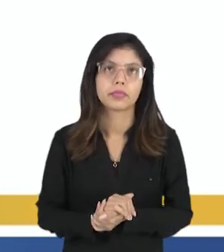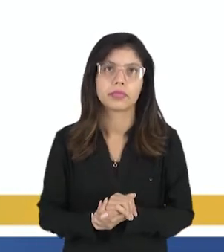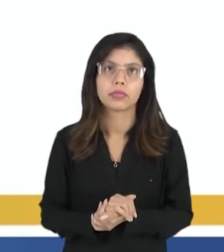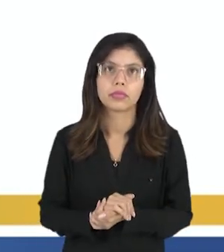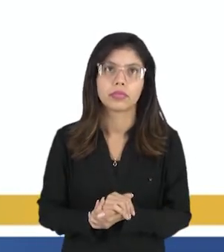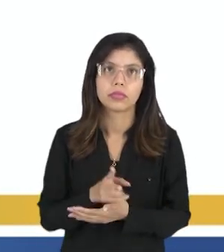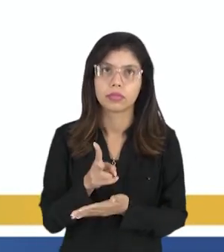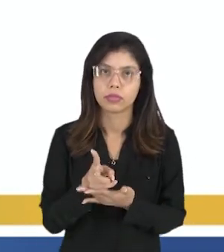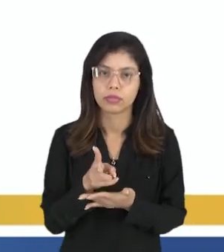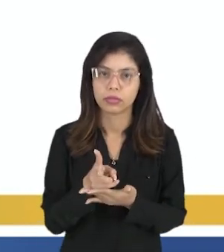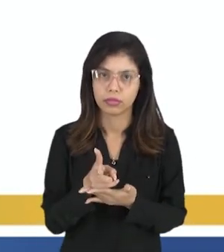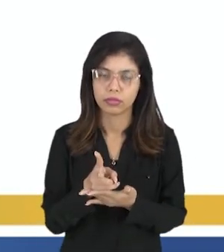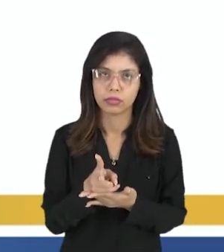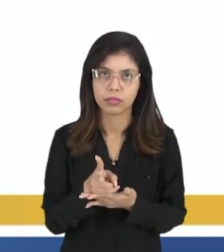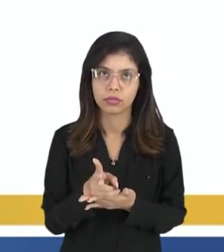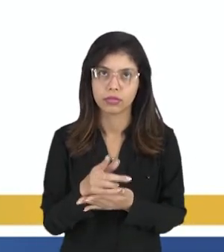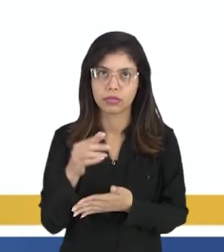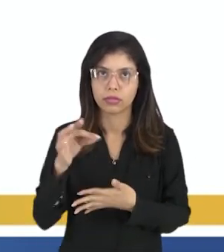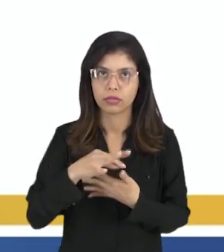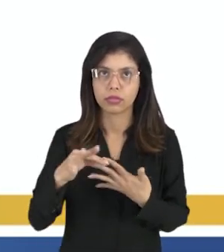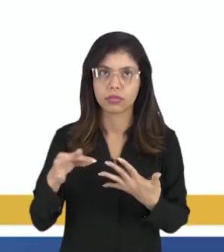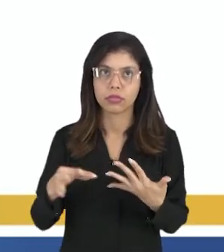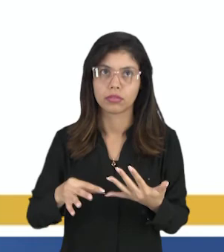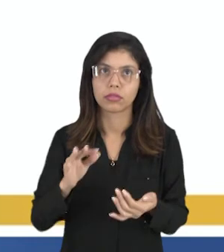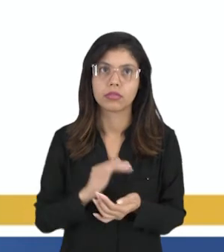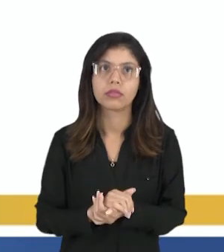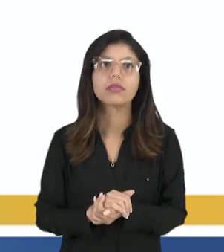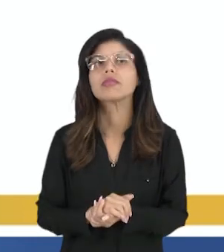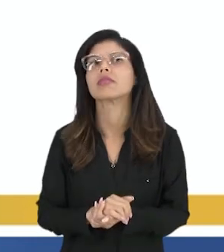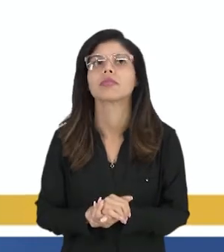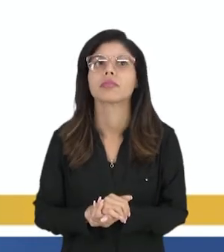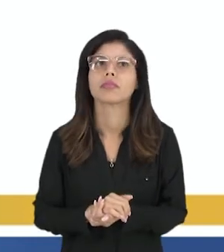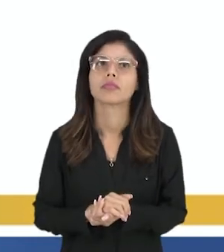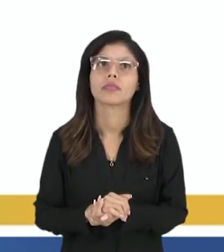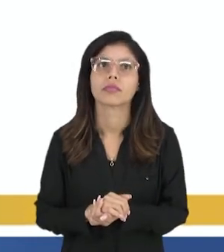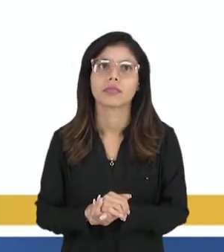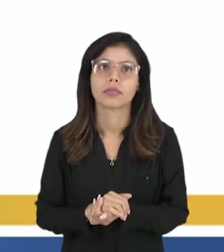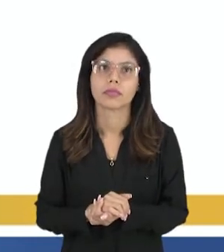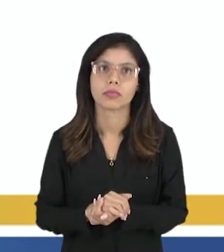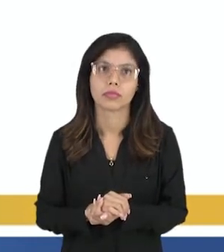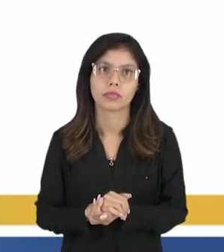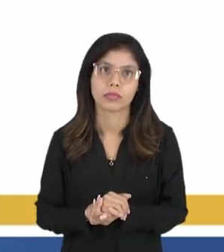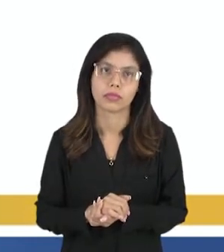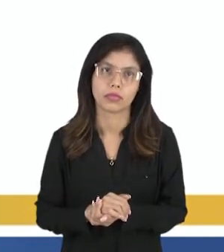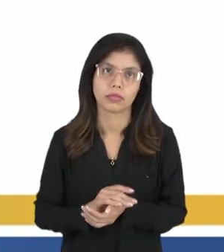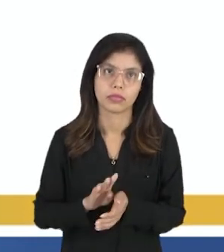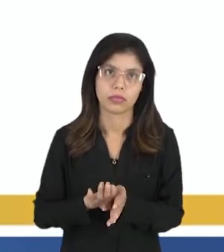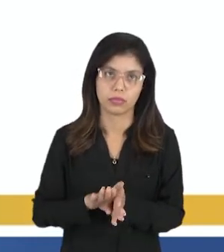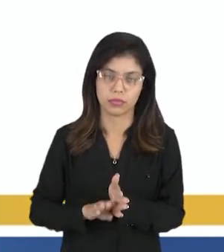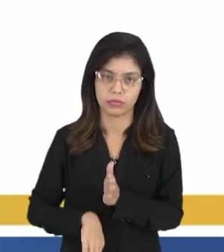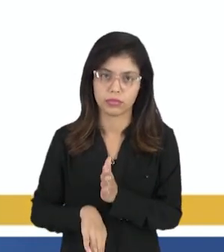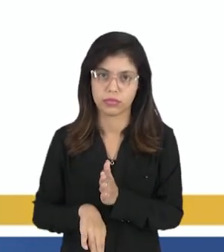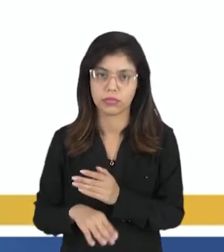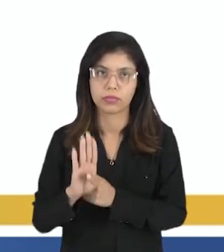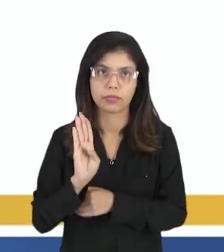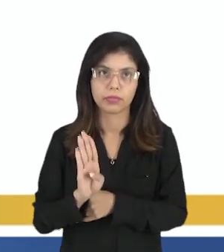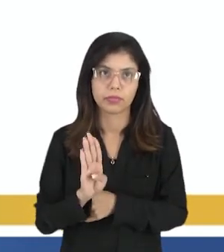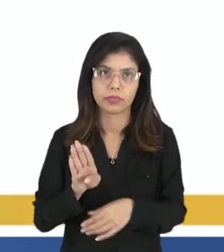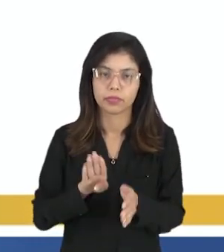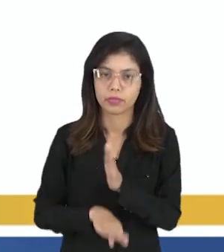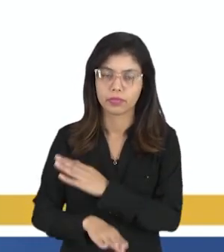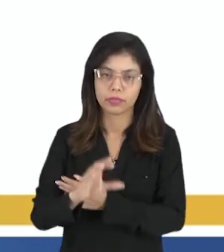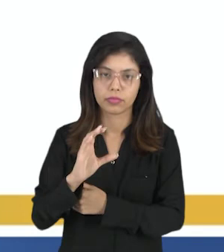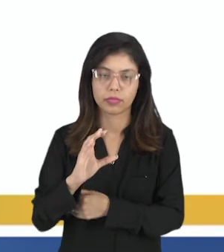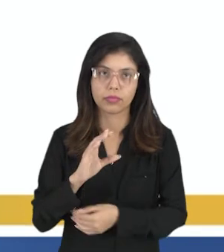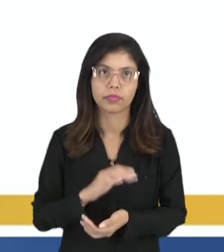ele é o mesmo elemento químico. Então, é uma substância simples. Então, a gente já vai eliminar a B e